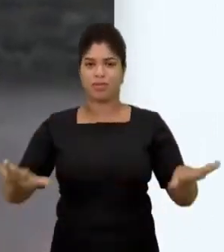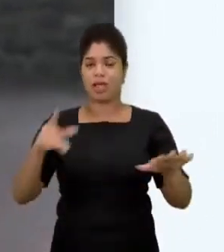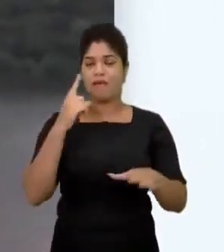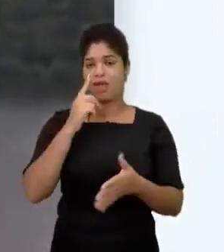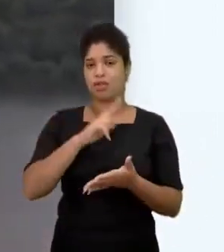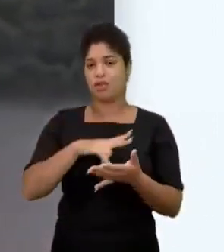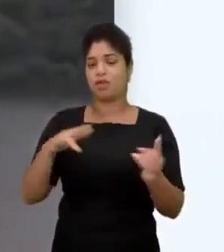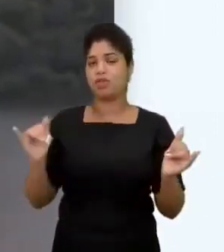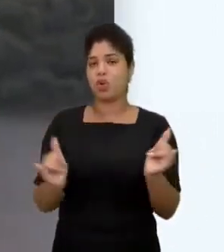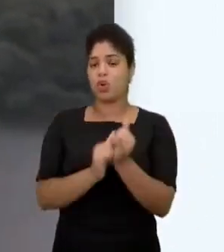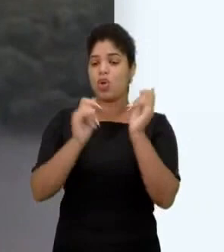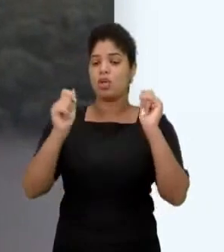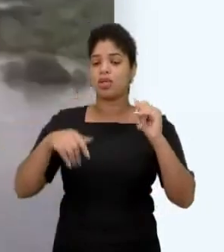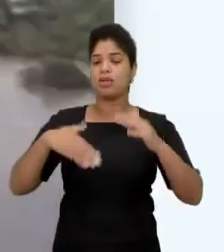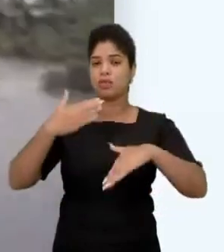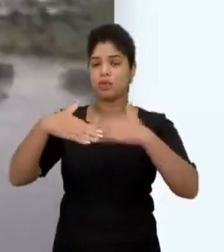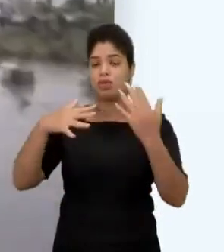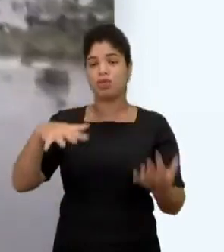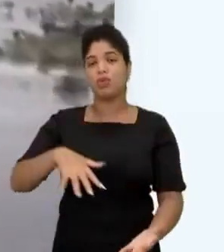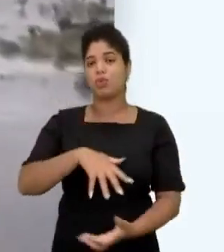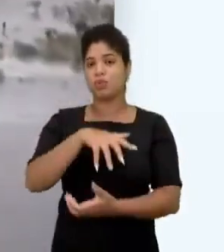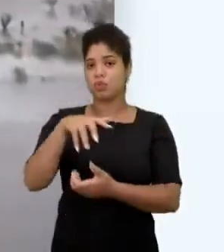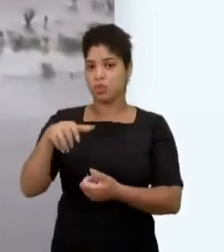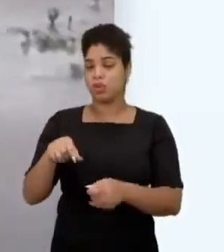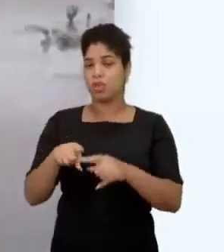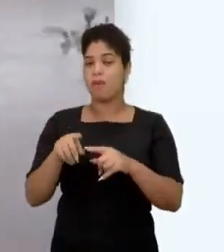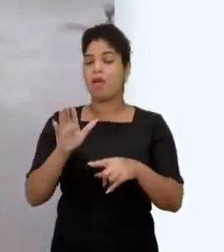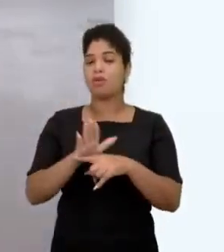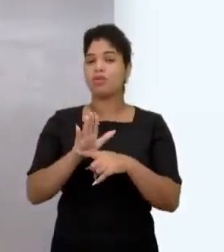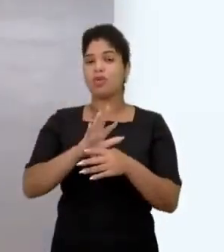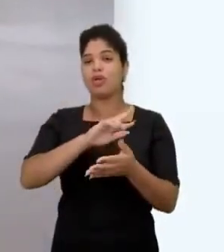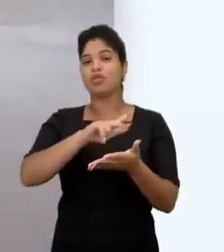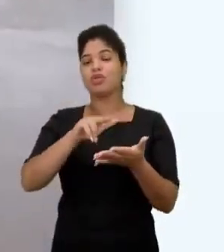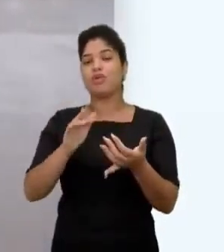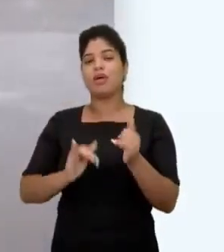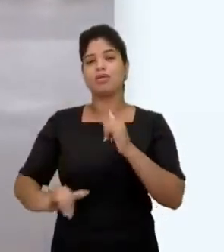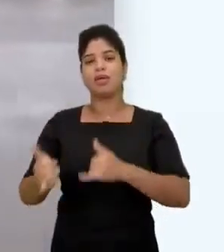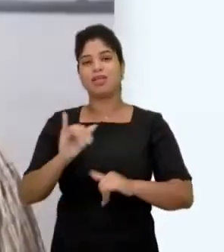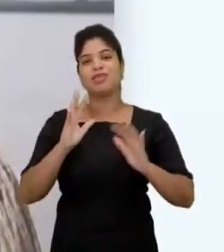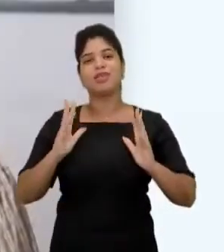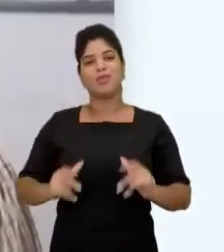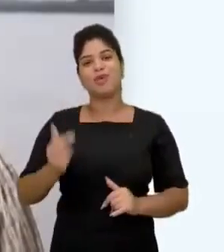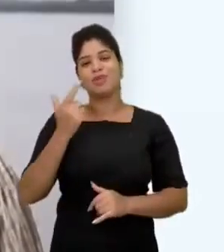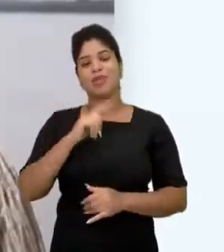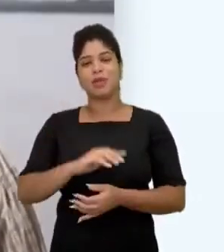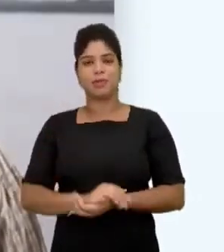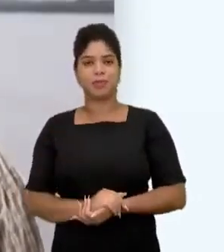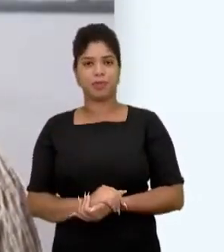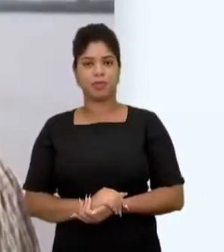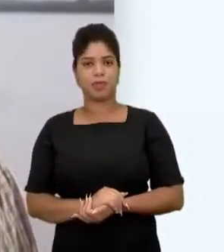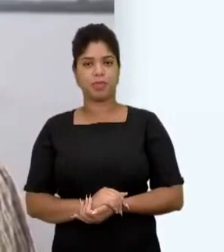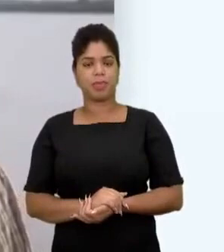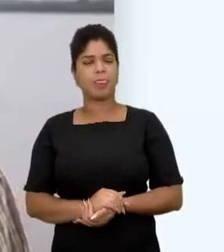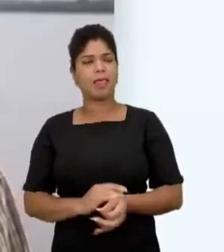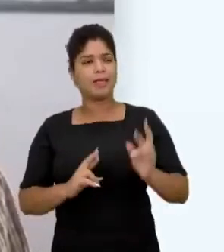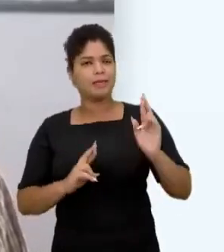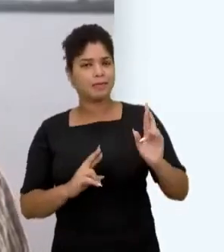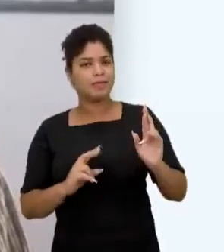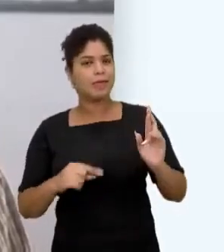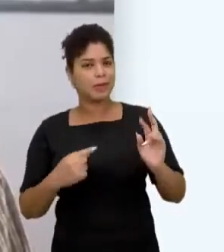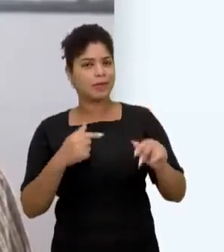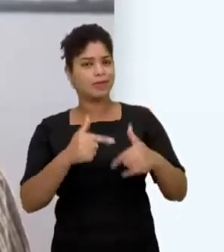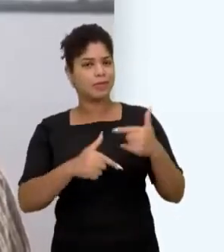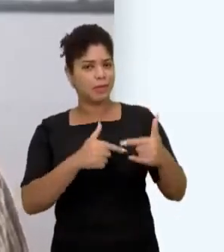governo quer levar desenvolvimento sustentável e contribuir para a geração de energia limpa. A expectativa desse trabalho é